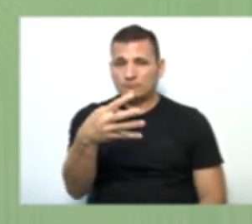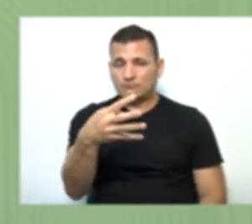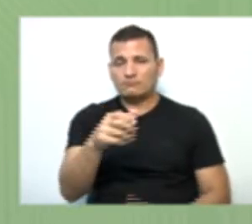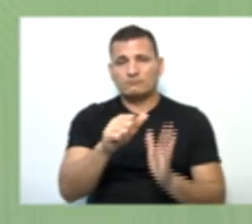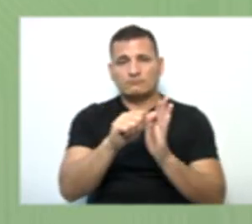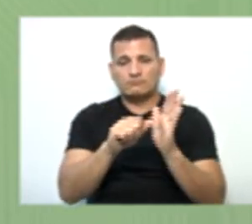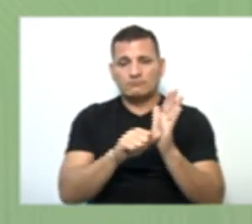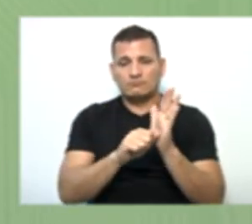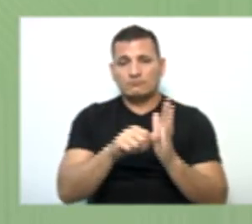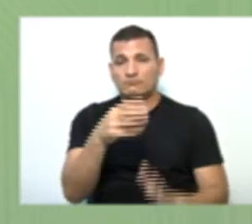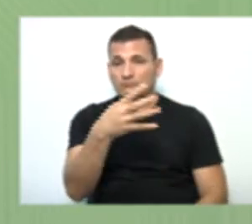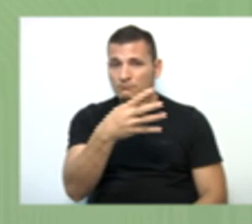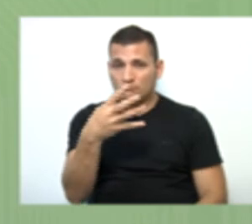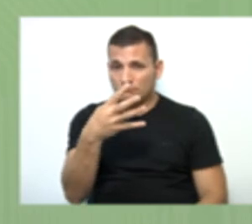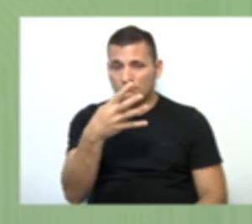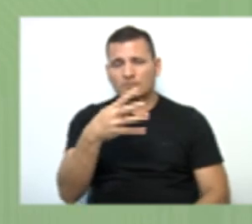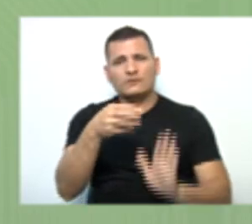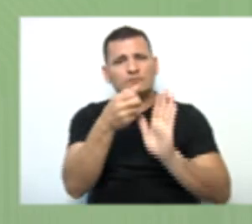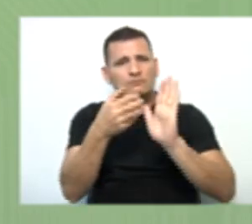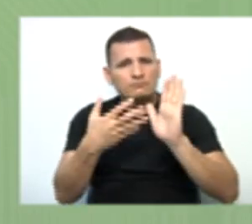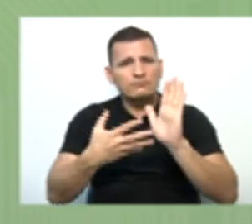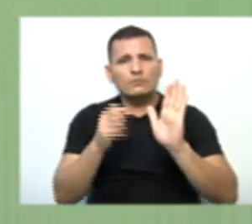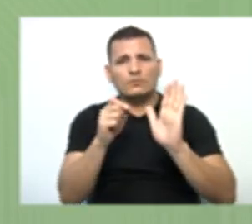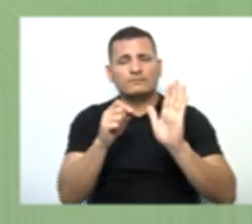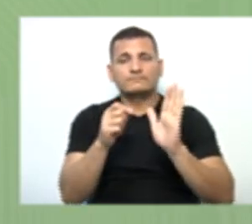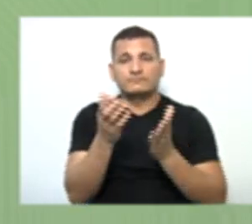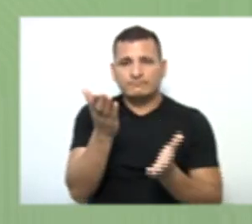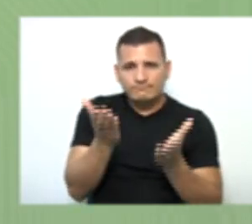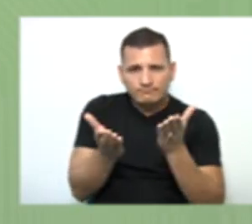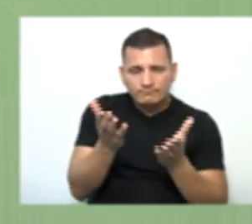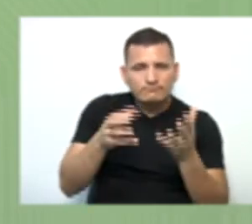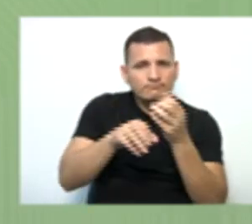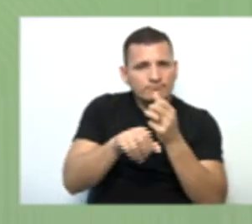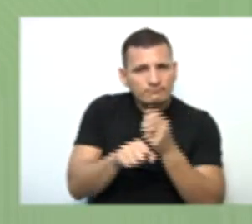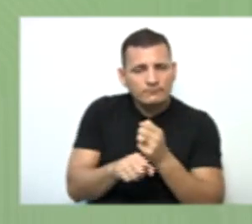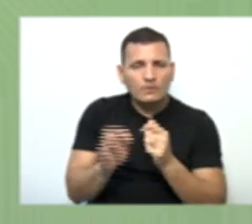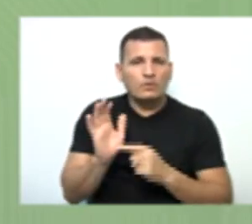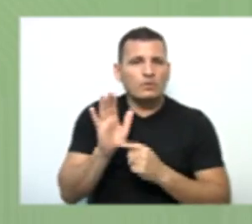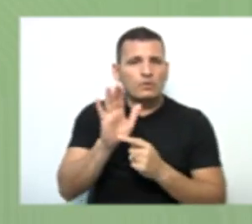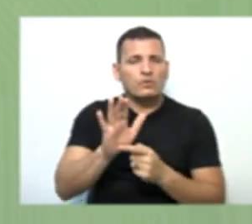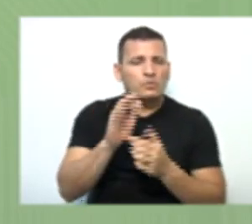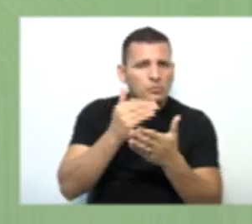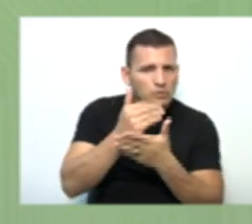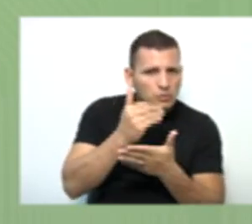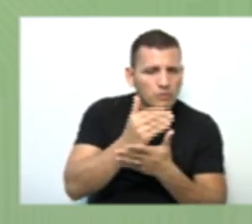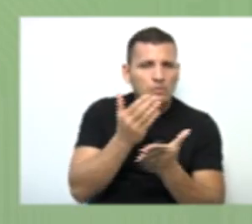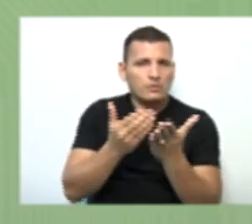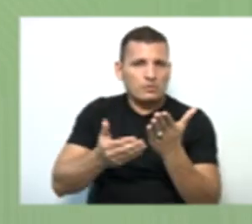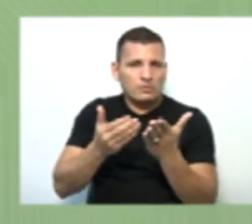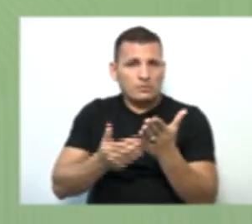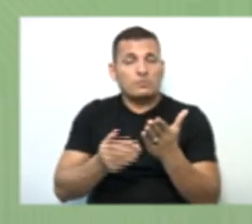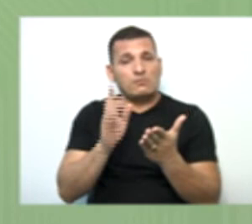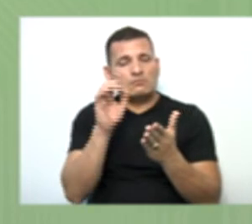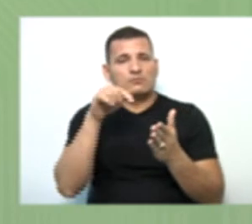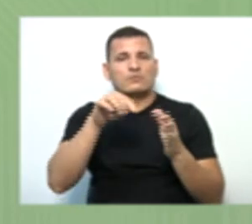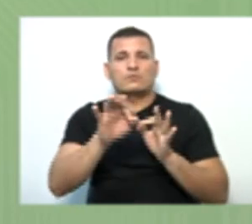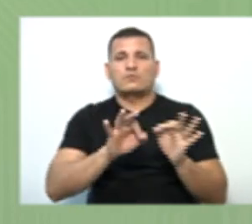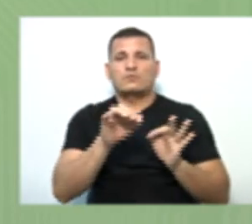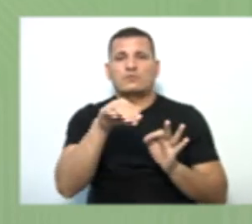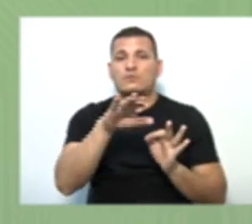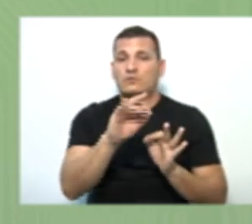quê? Que os balanços patrimoniais e demonstrações de sobras e perdas devem ser elaborados pelas cooperativas